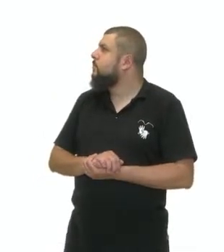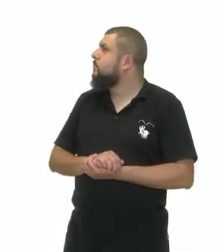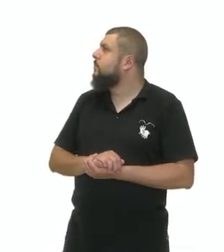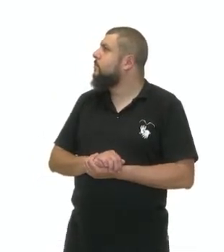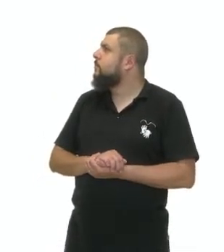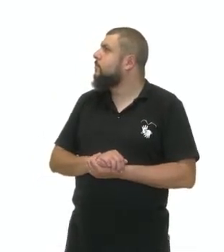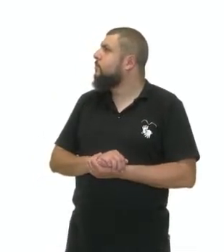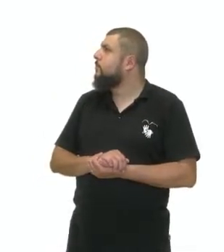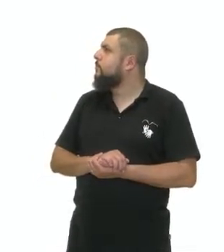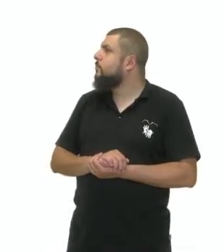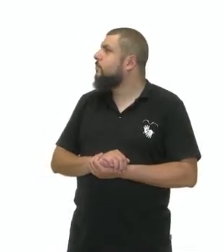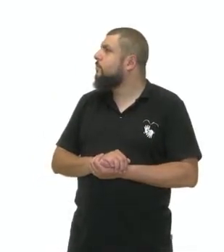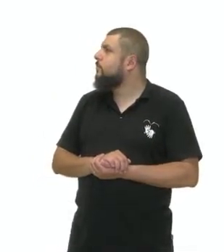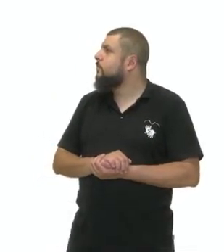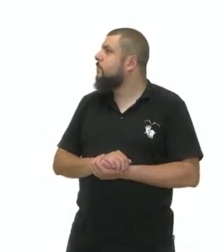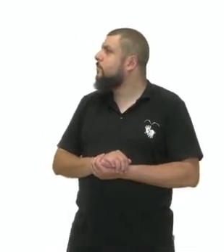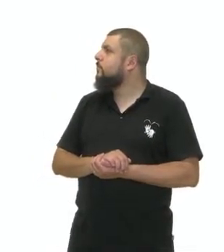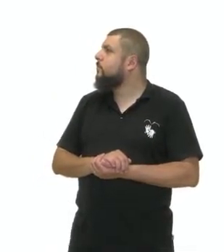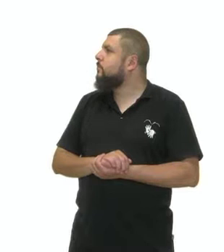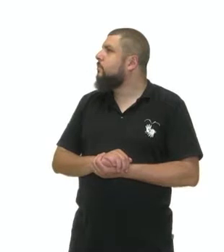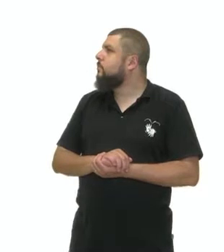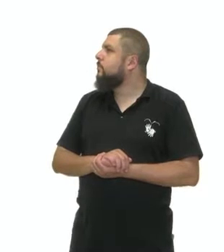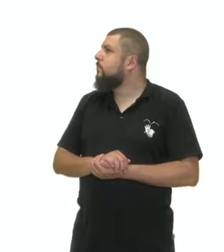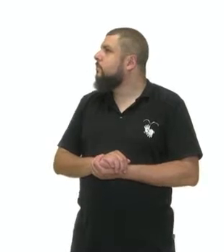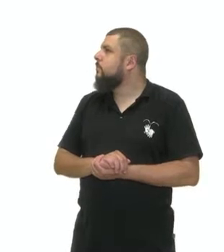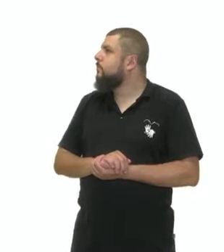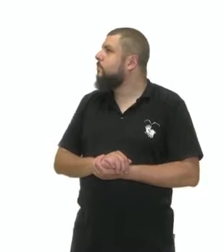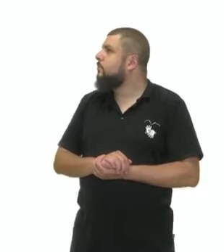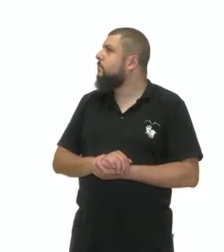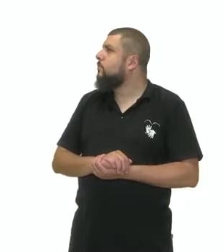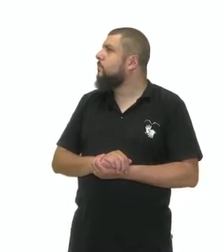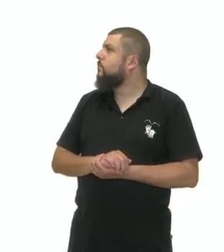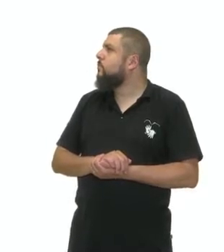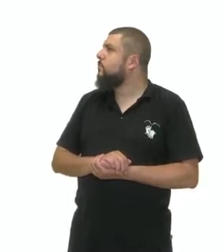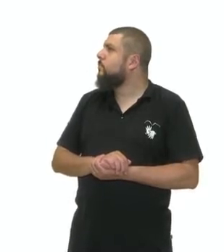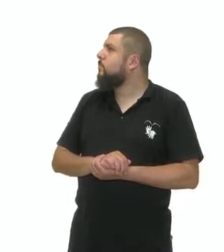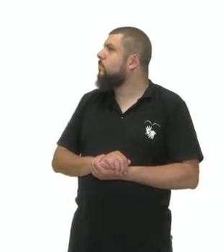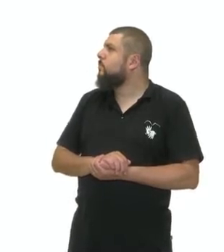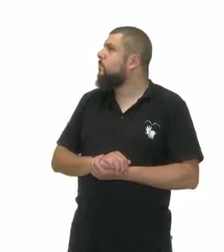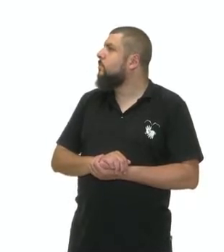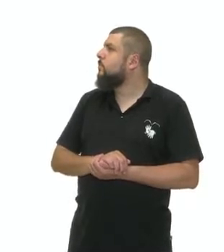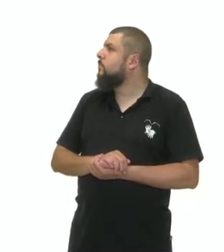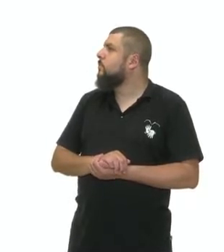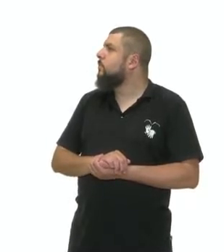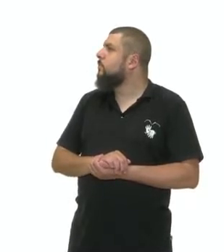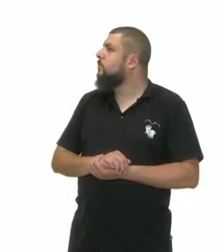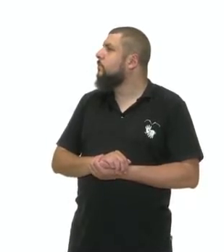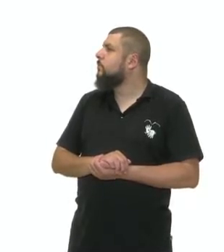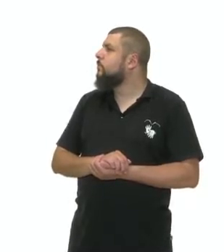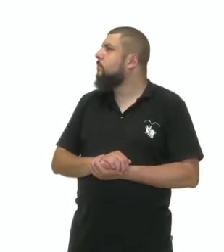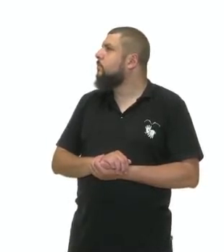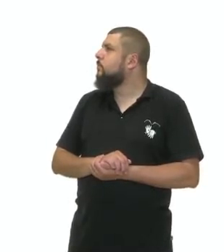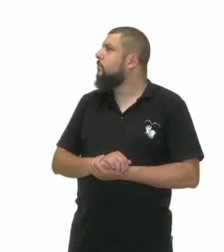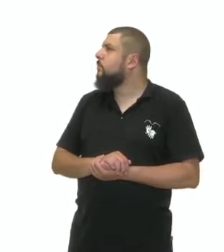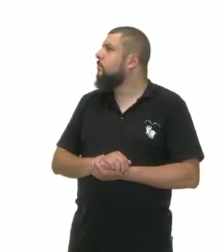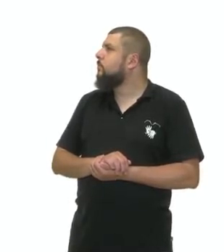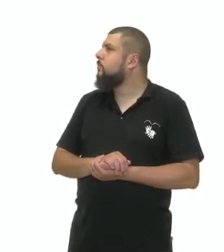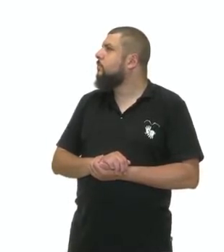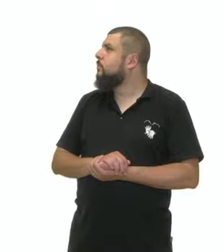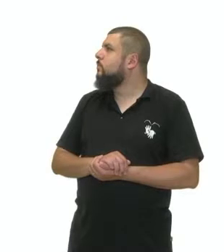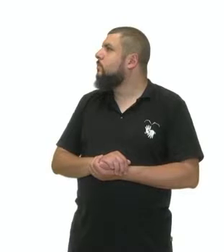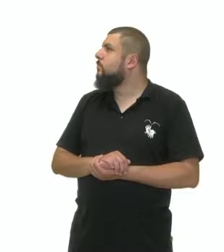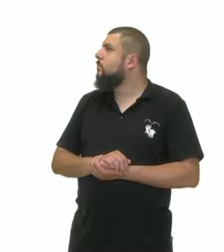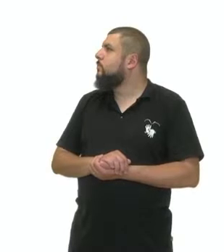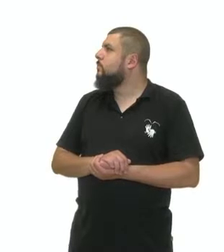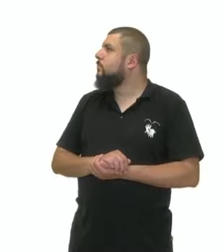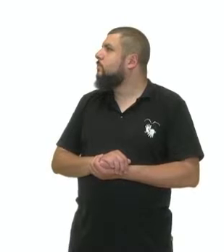funções. Además de producción, la utilizamos para distinguirnos, integrarnos, seducir. Al fin y al